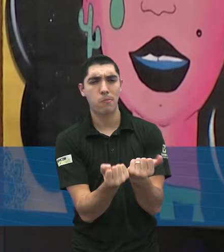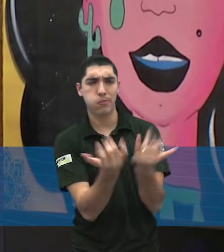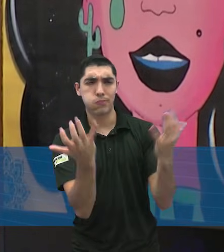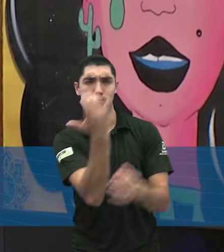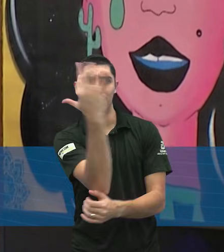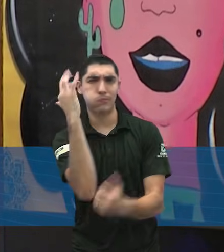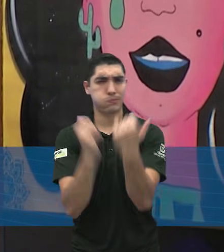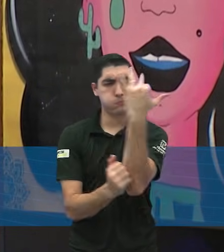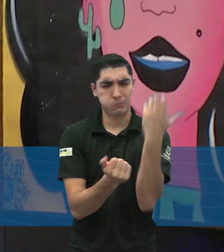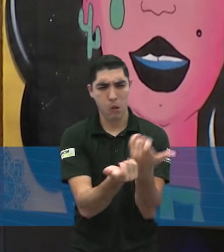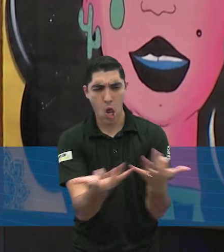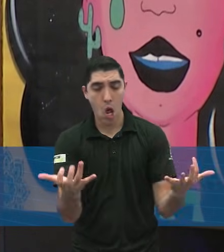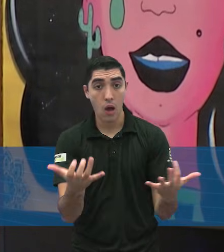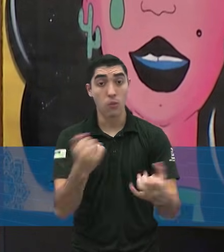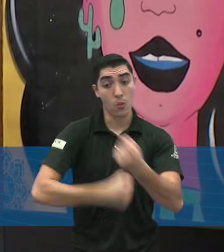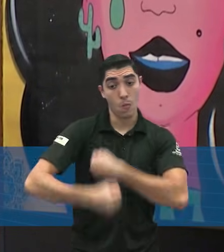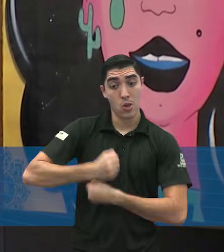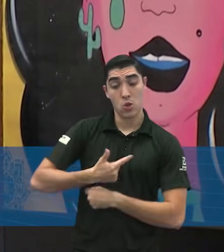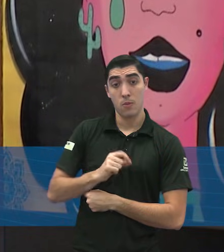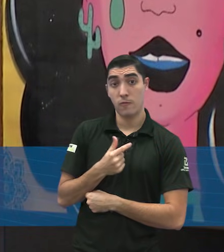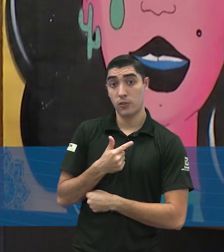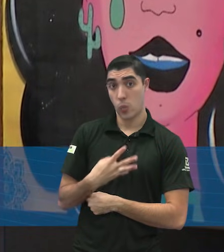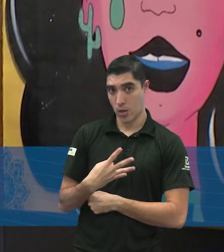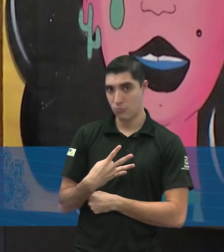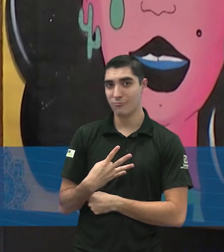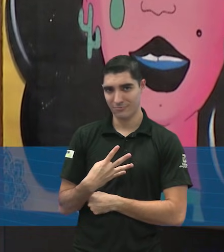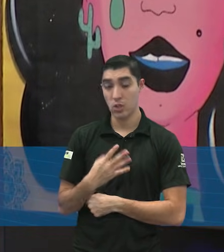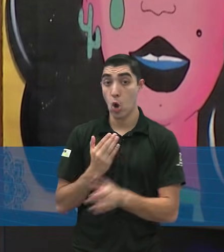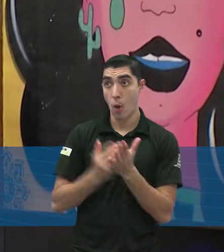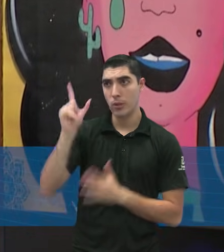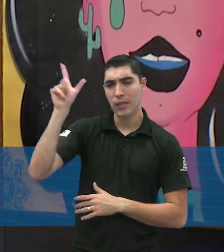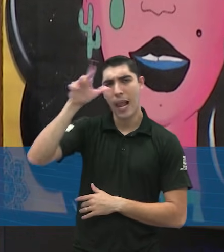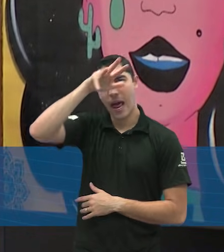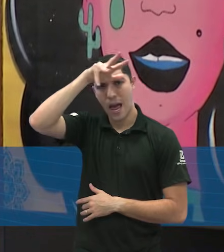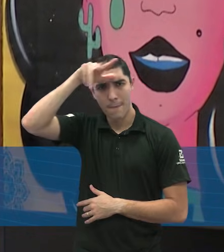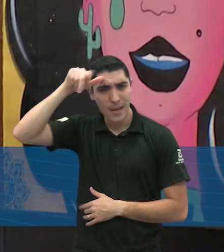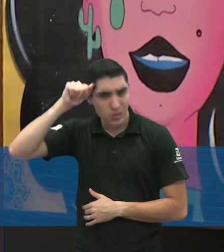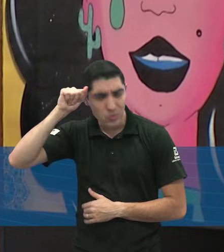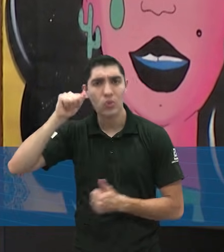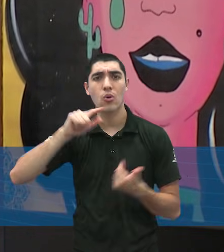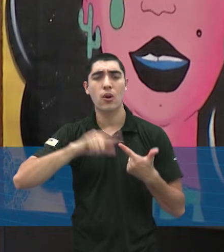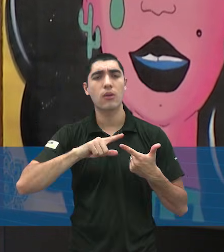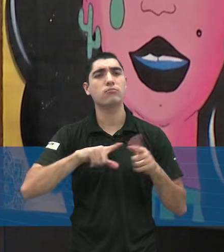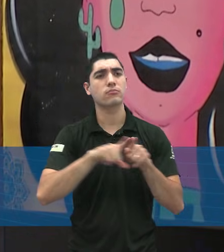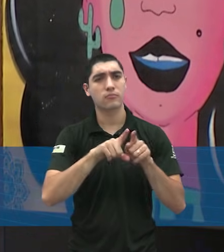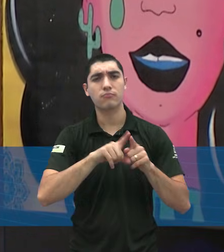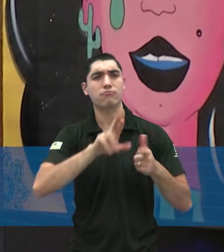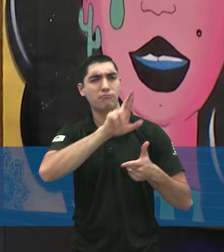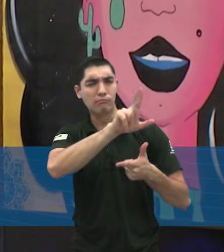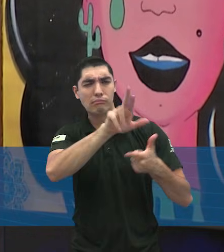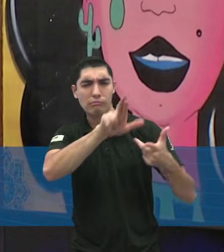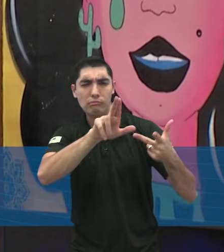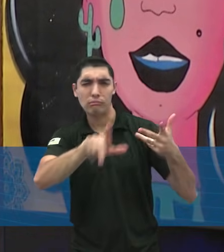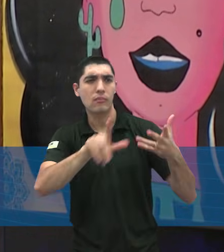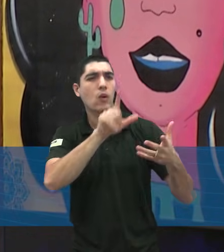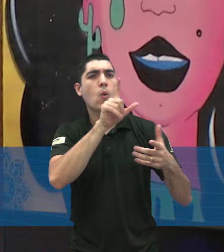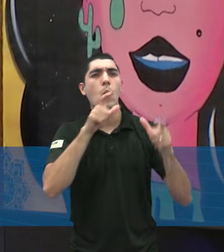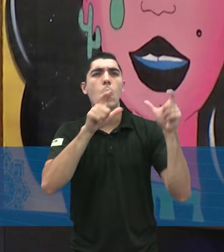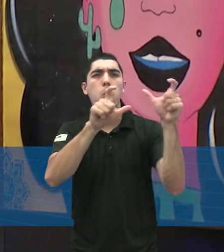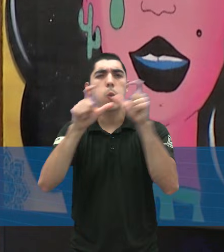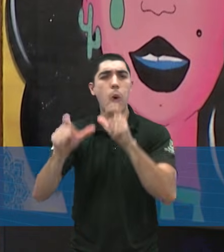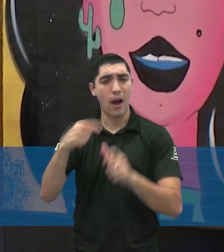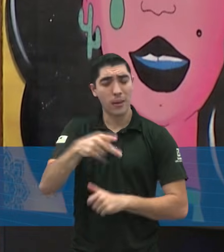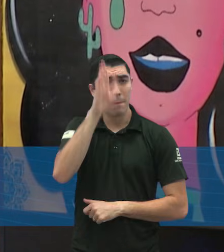de 2024, né, que começaram tanto na Amazônia, quanto no Pantanal, quanto em outras